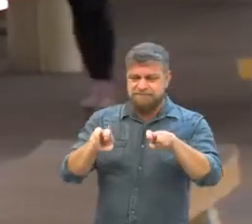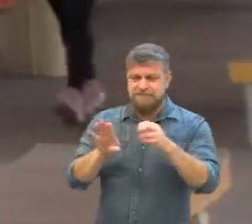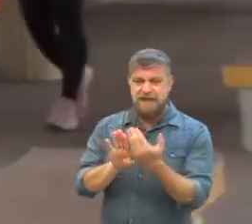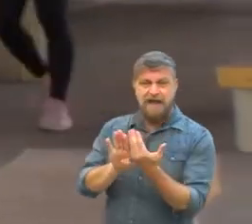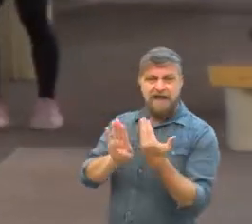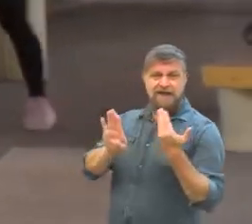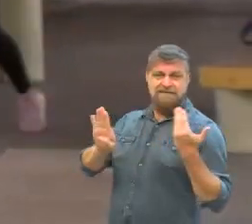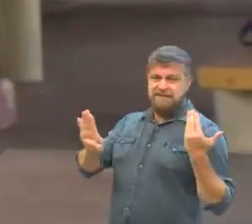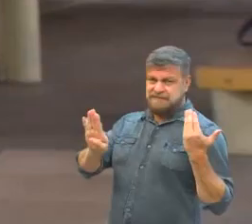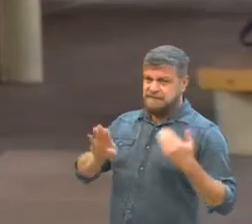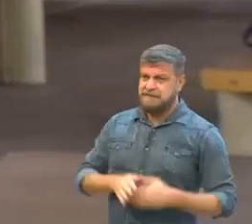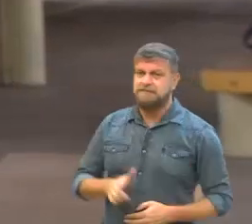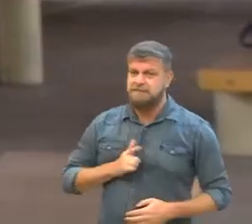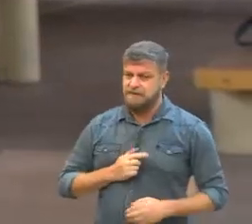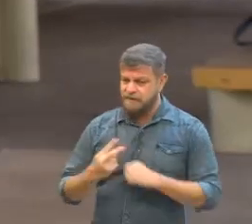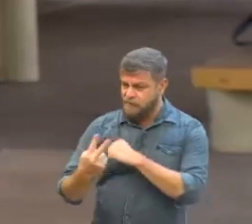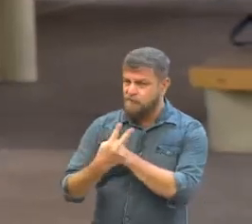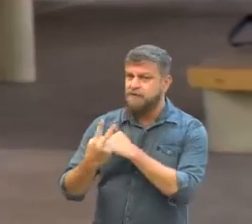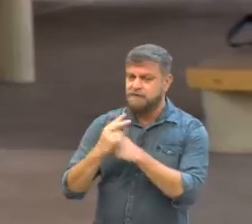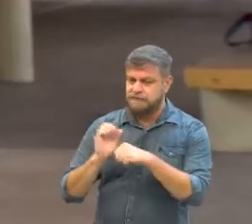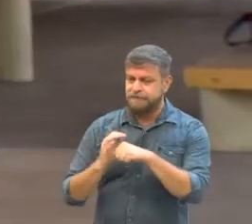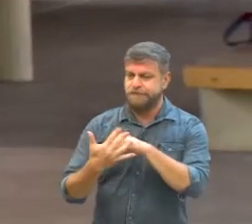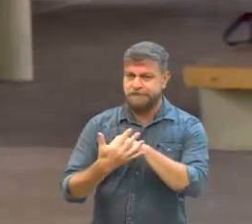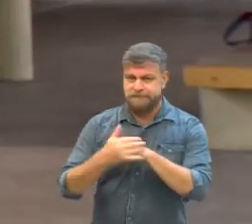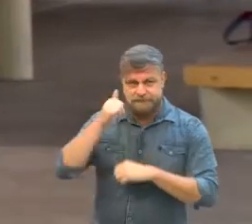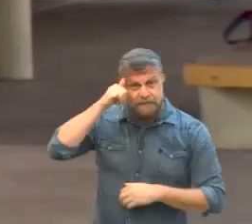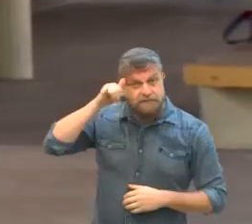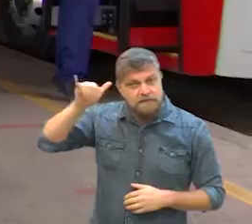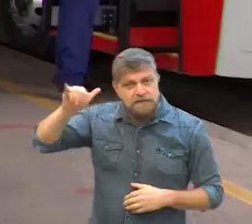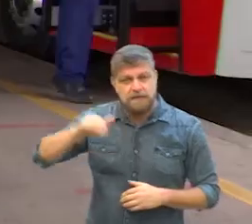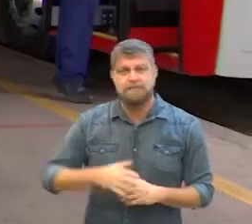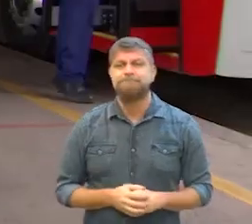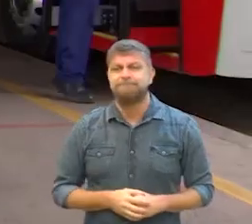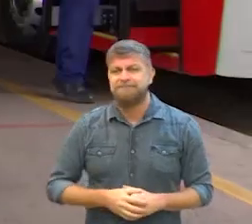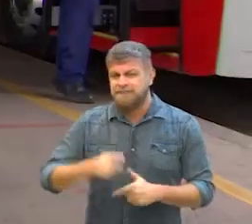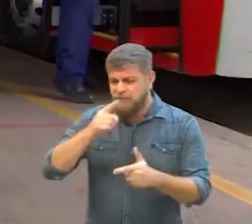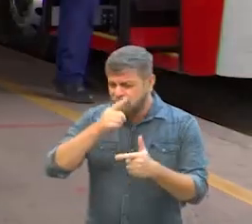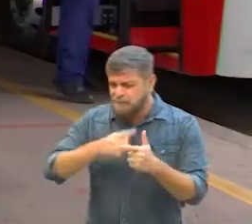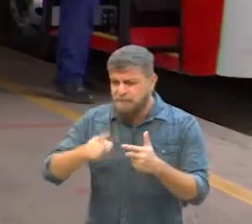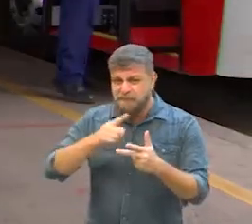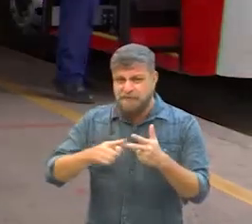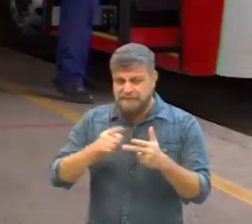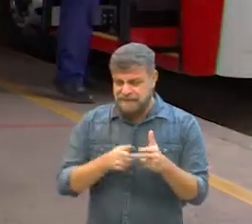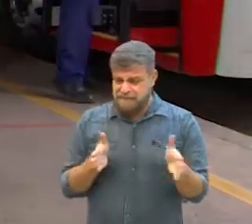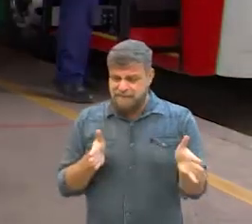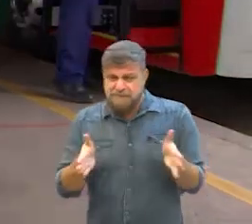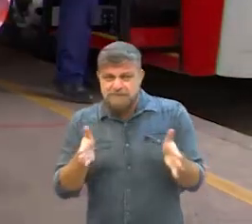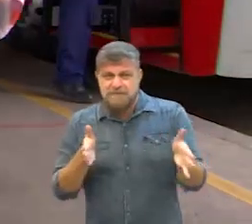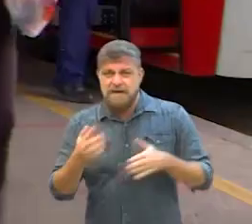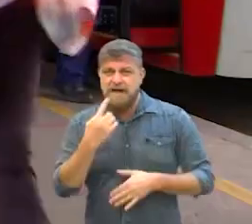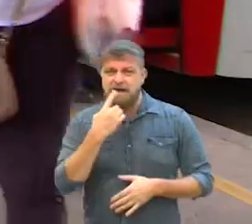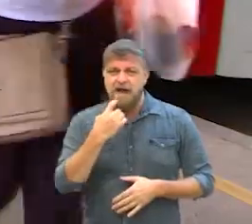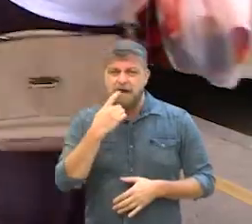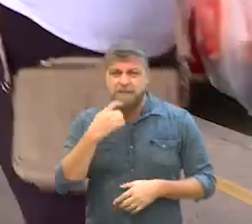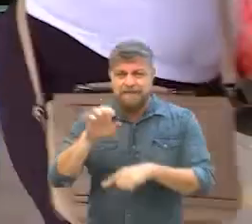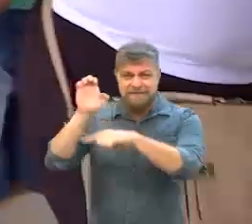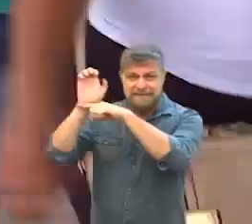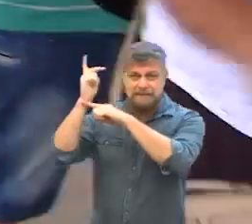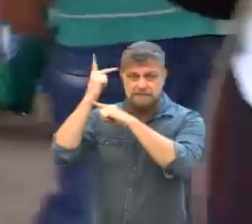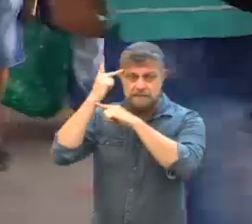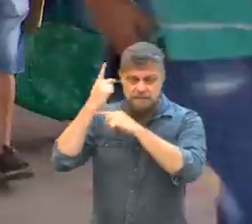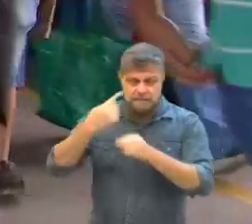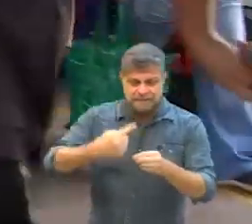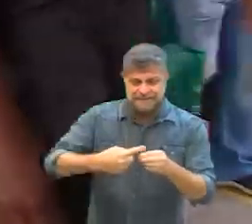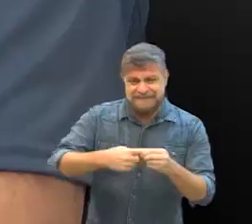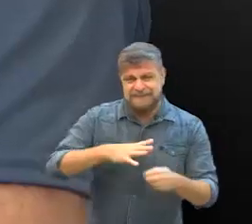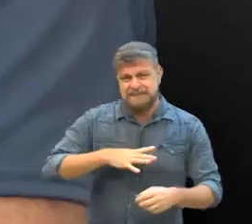distanciamento social necessário para se proteger do coronavírus. A situação, em plena fase vermelha no estado e